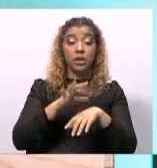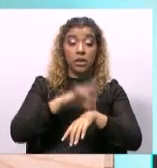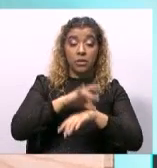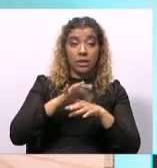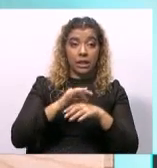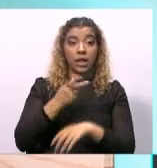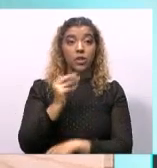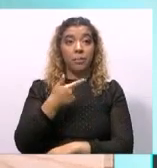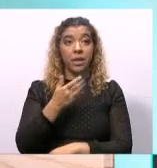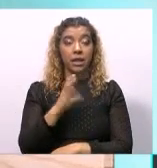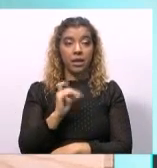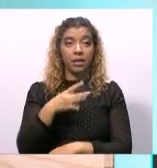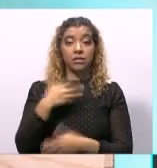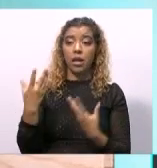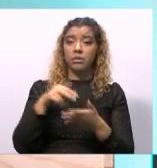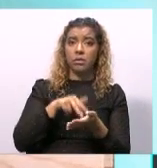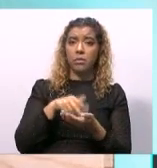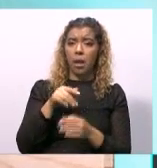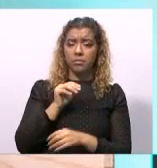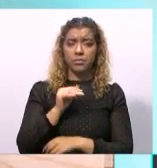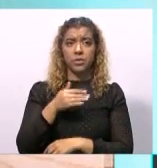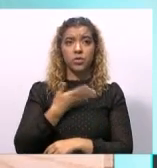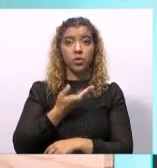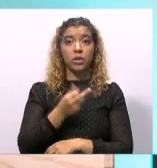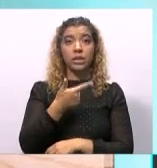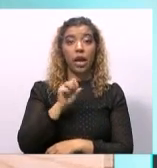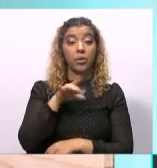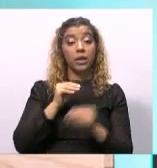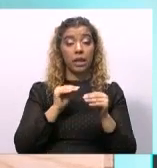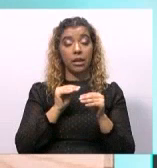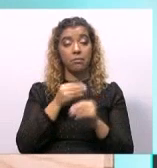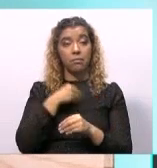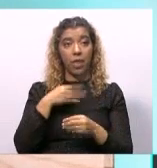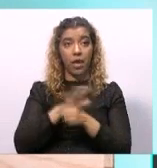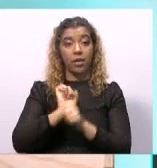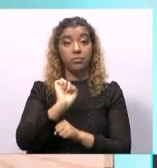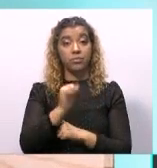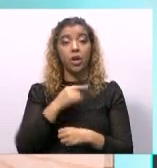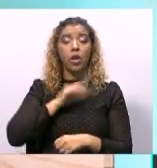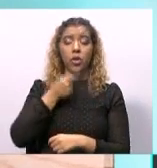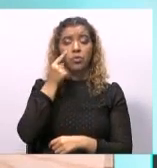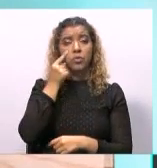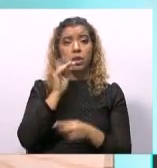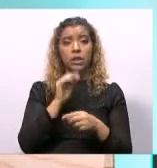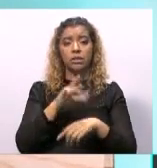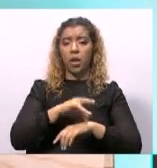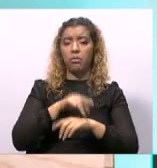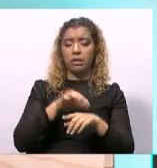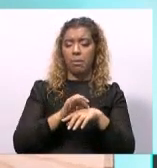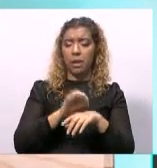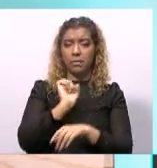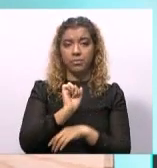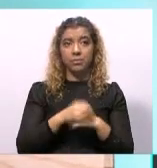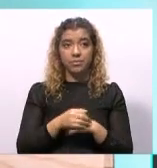a uns minutinhos vai estar connosco o Dr. Tiago Torres, médico dermatologista. Vamos conhecer ao pormenor esta doença de pele e, no final, claro, queremos